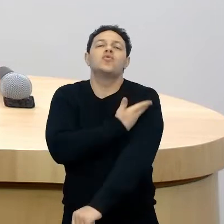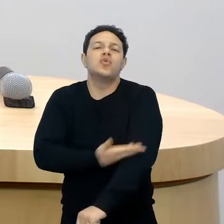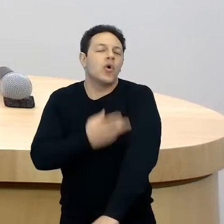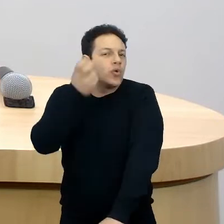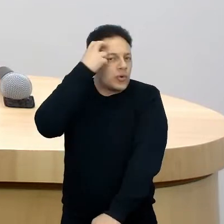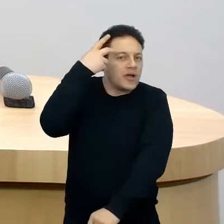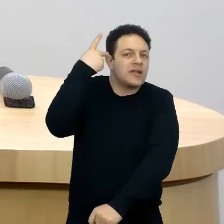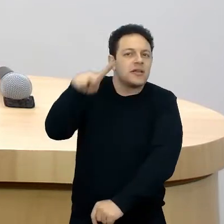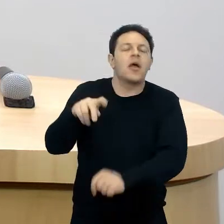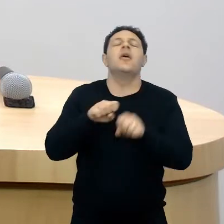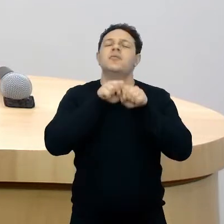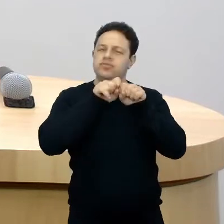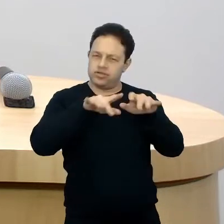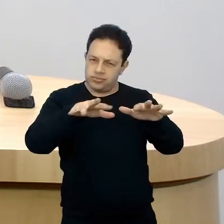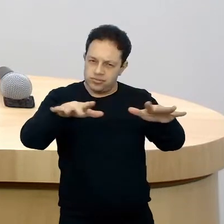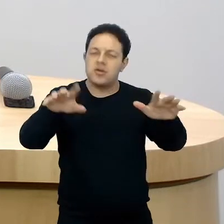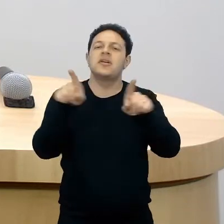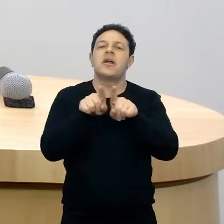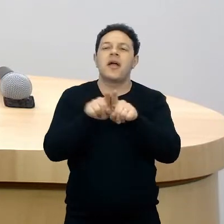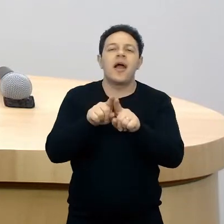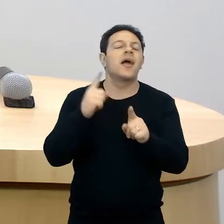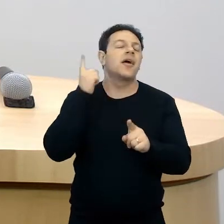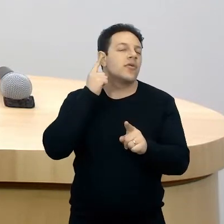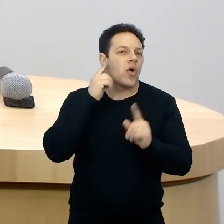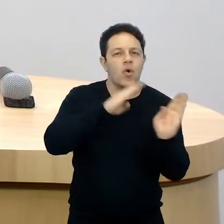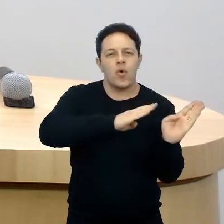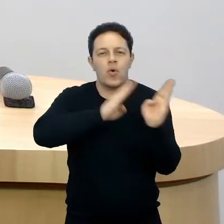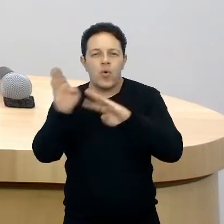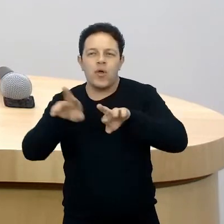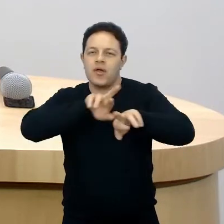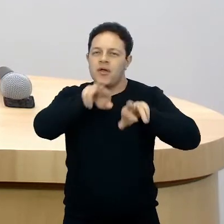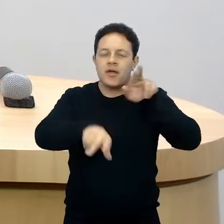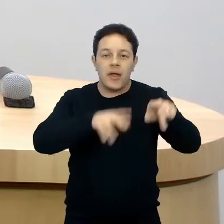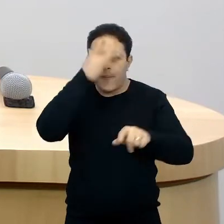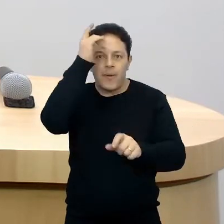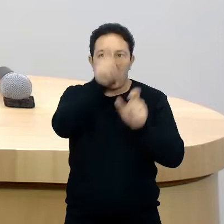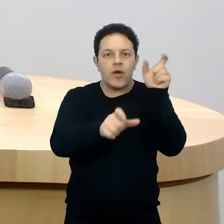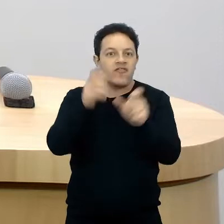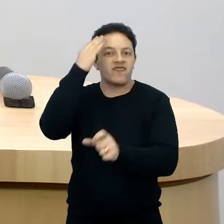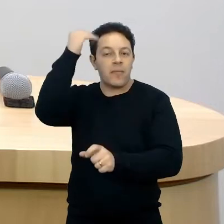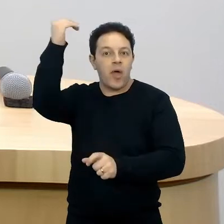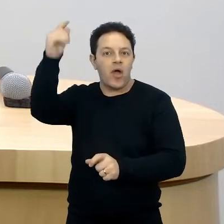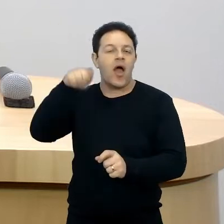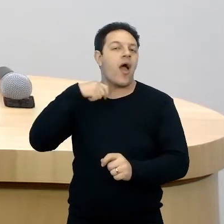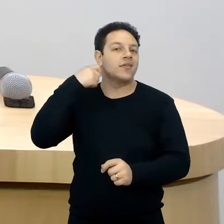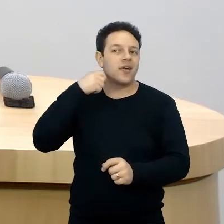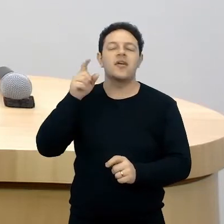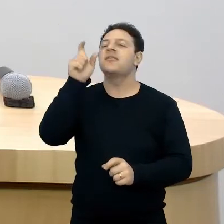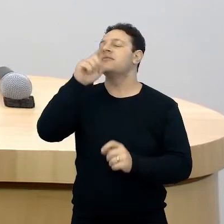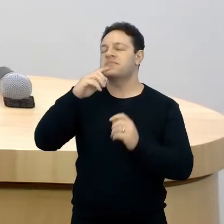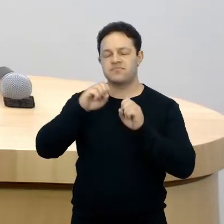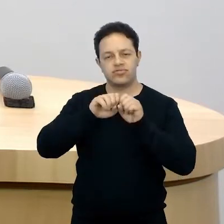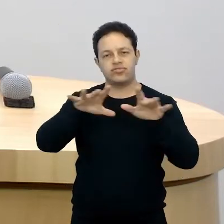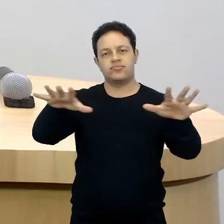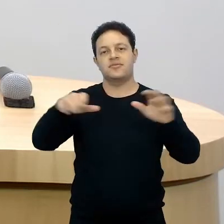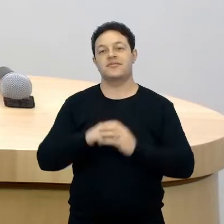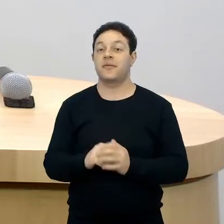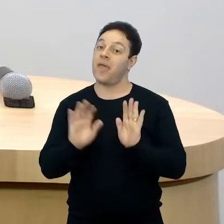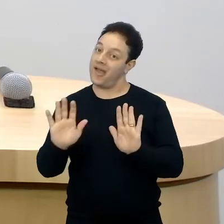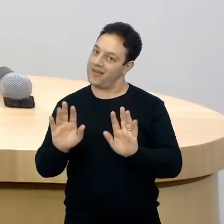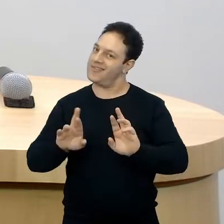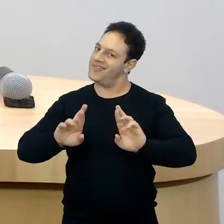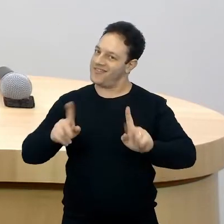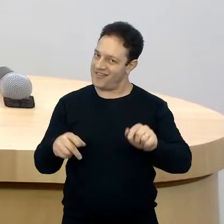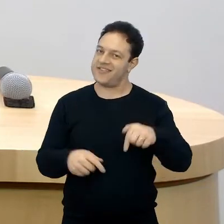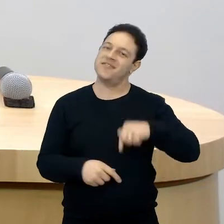as suas respectivas trilhas sonoras e celebridades. Não é o caso do Brasil ou de